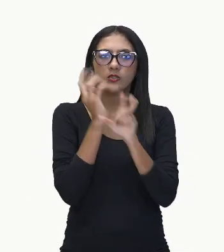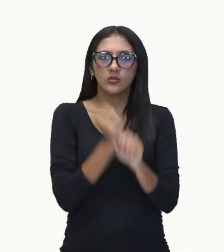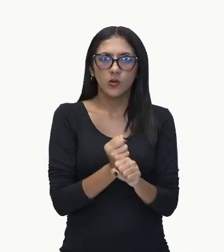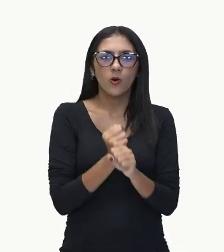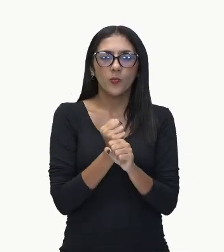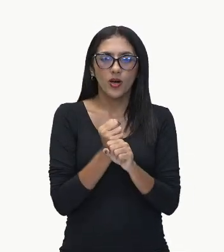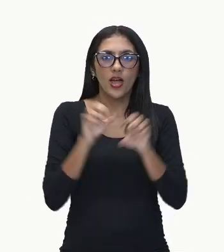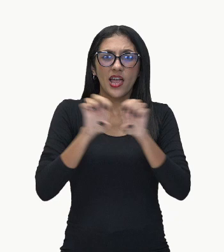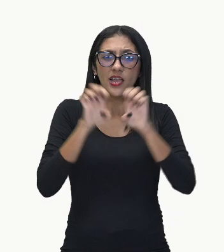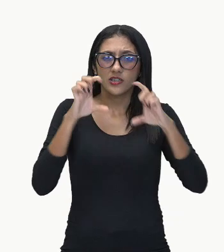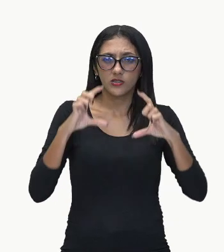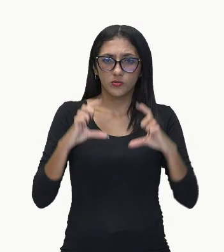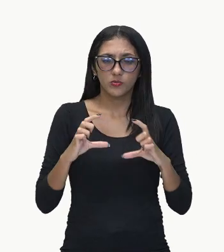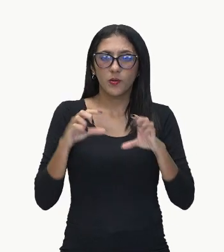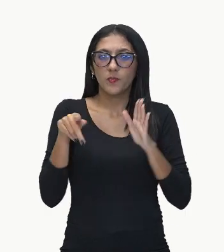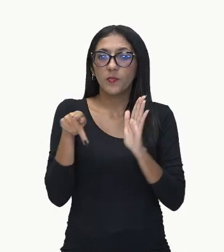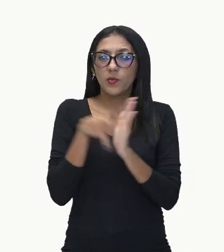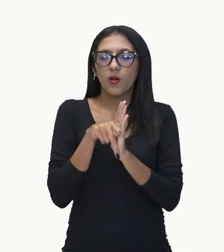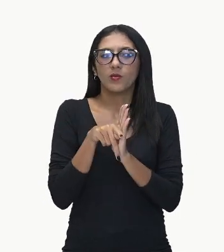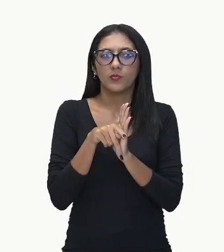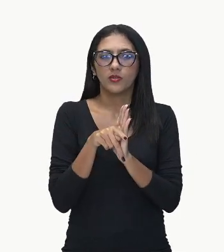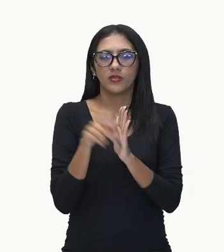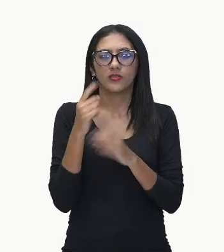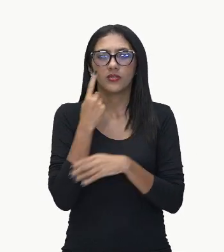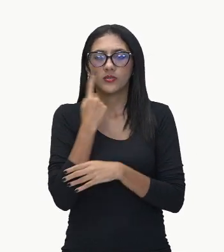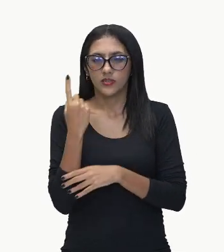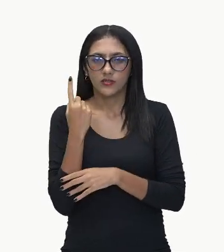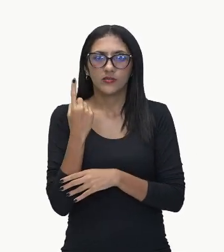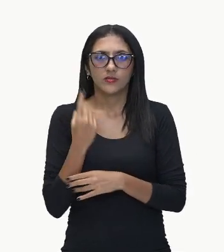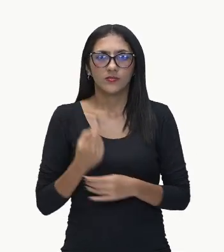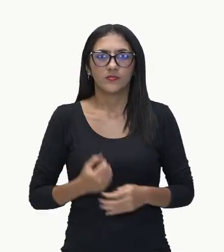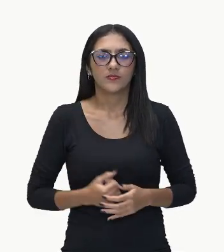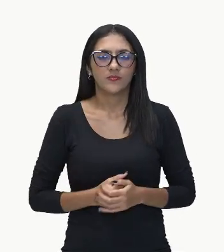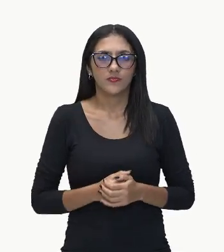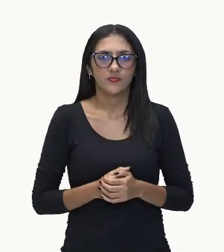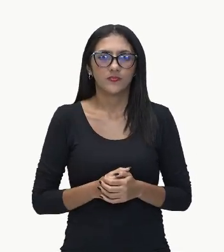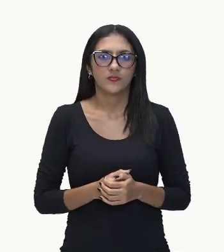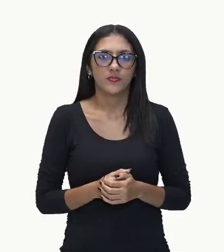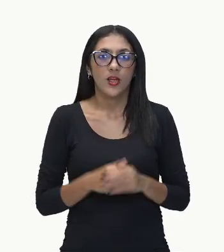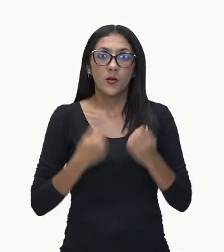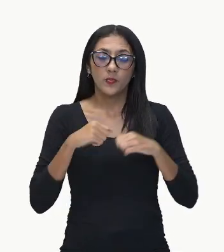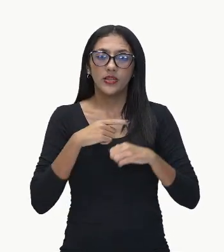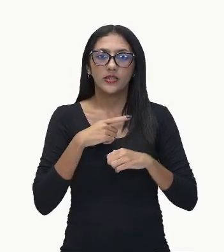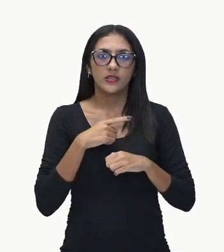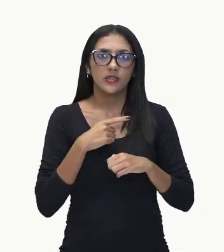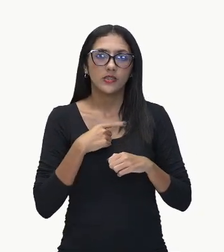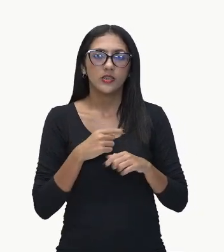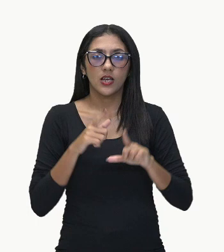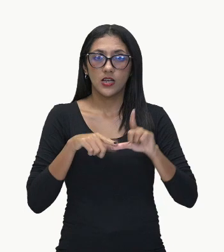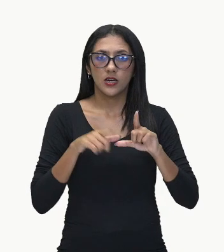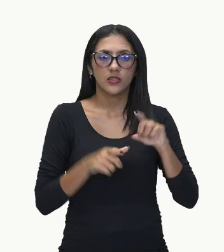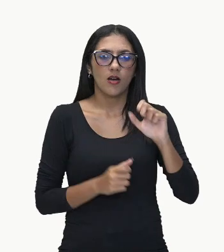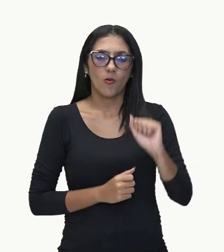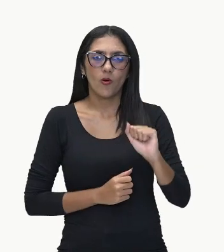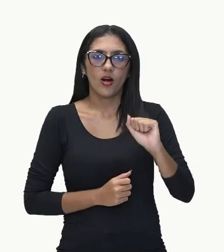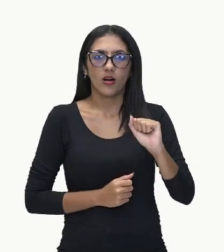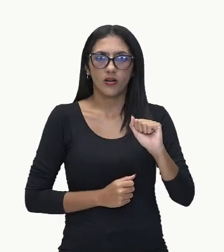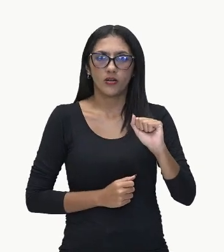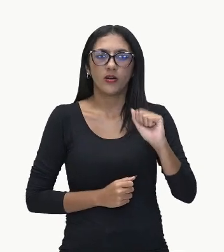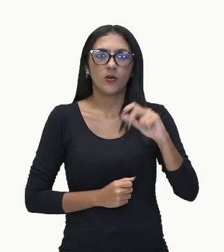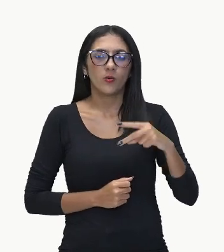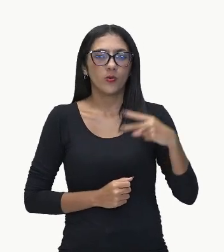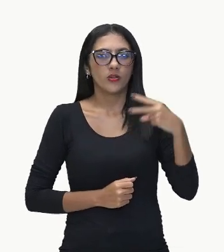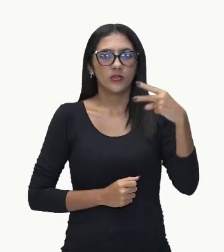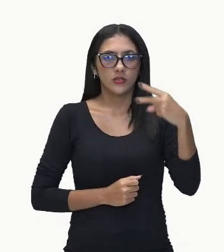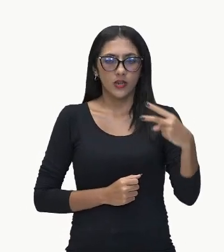estrutura algébrica que eu apresentei aqui para você tá legal onde deve ter o termo ao quadrado que nós chamamos de termo